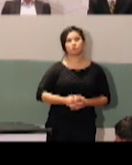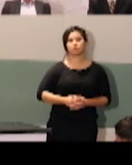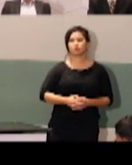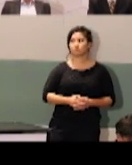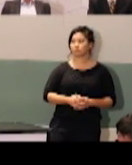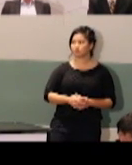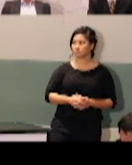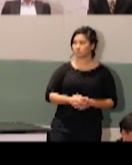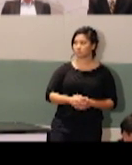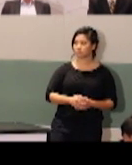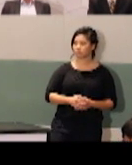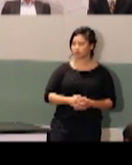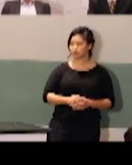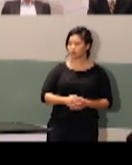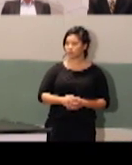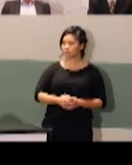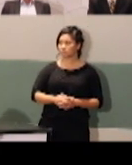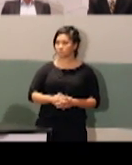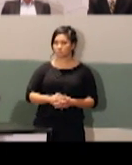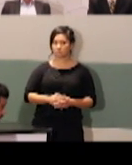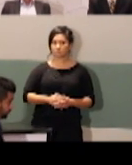Obrigada, candidato.